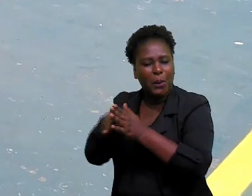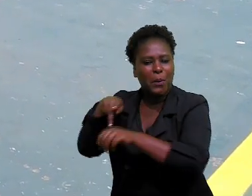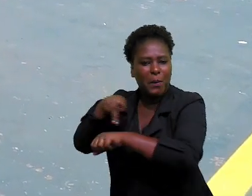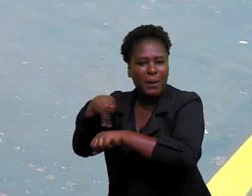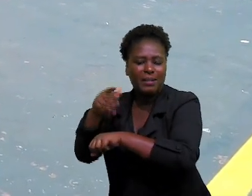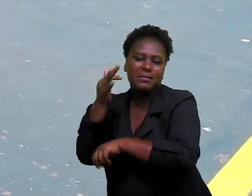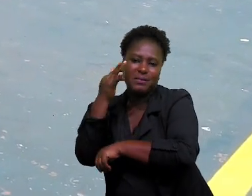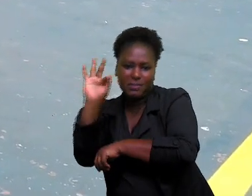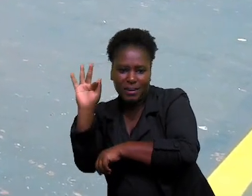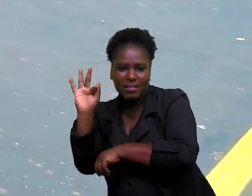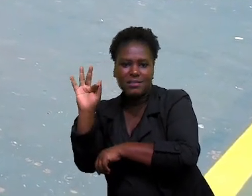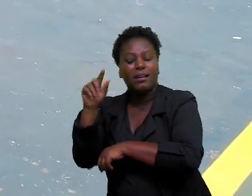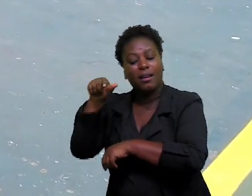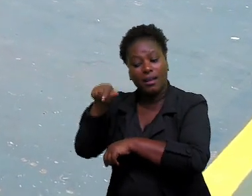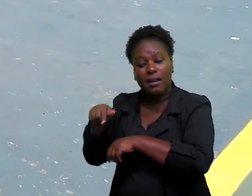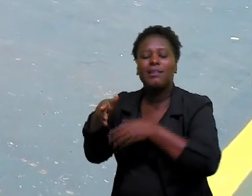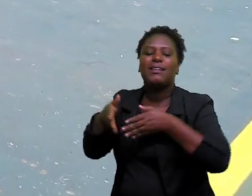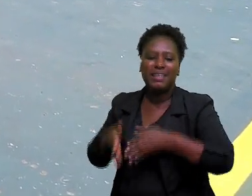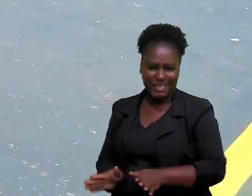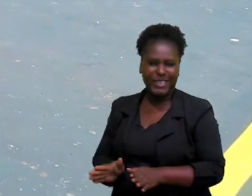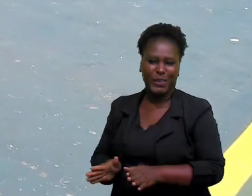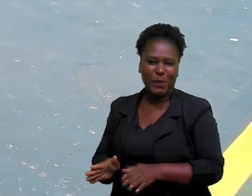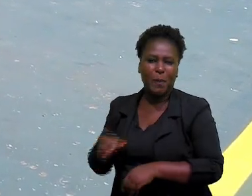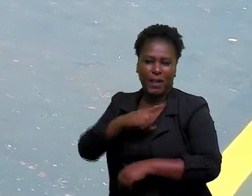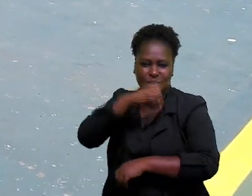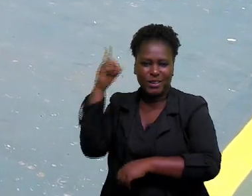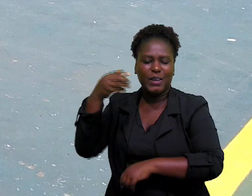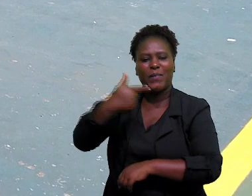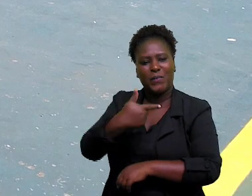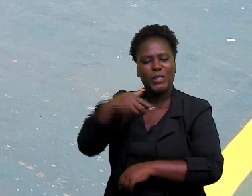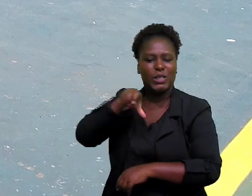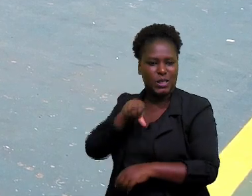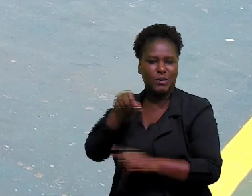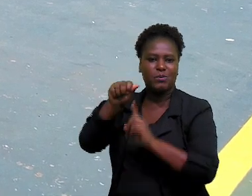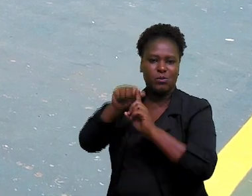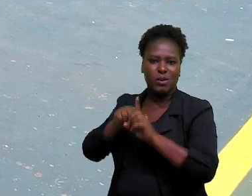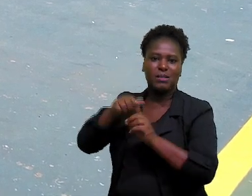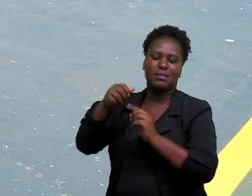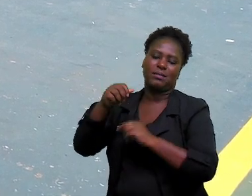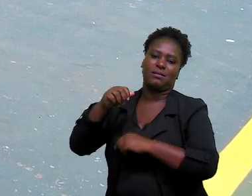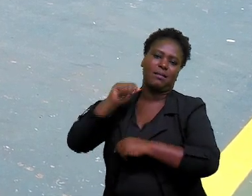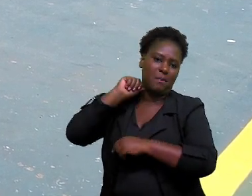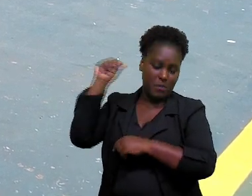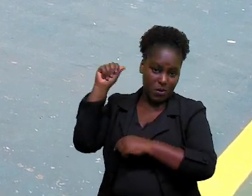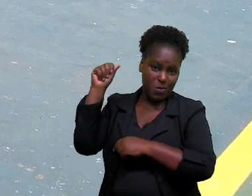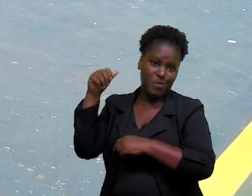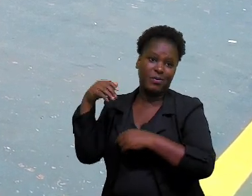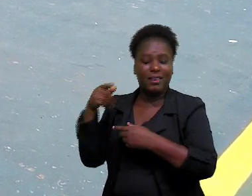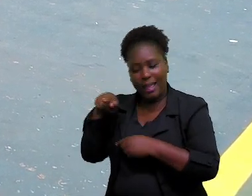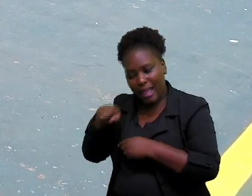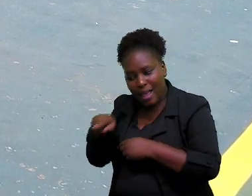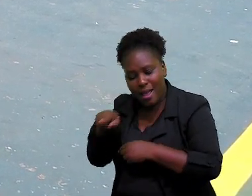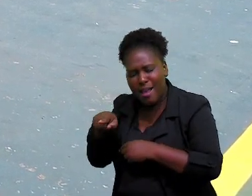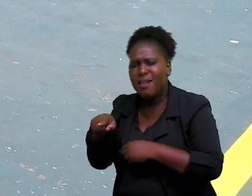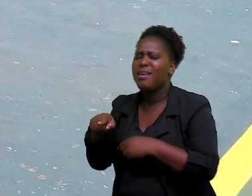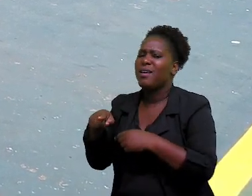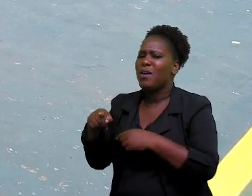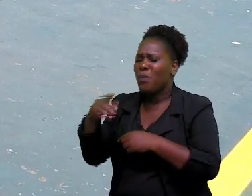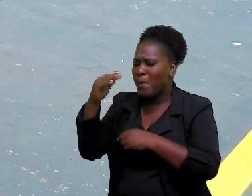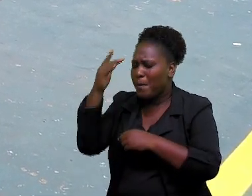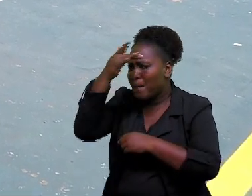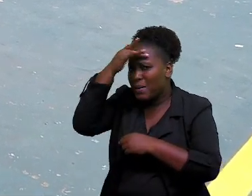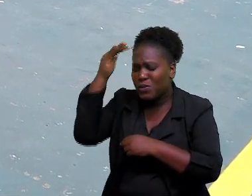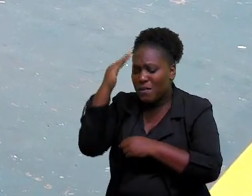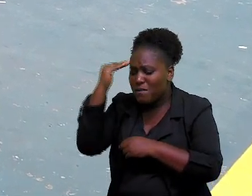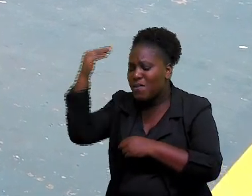fez muito para a classe artística, para a classe da dança. Então, 29 de